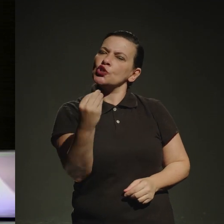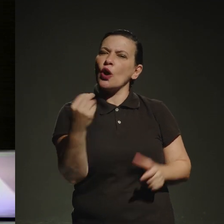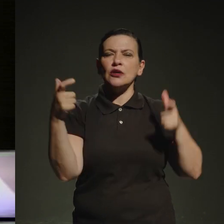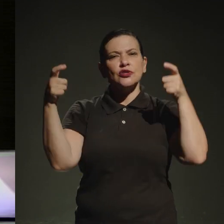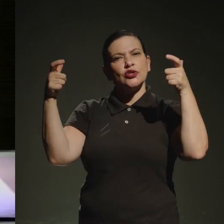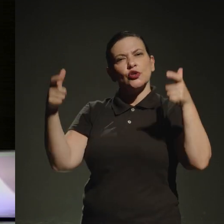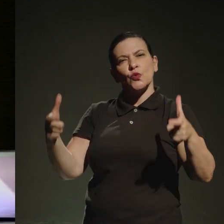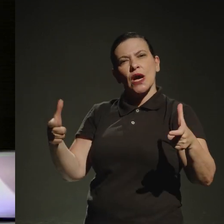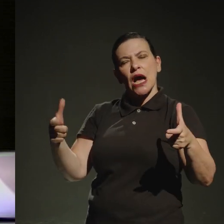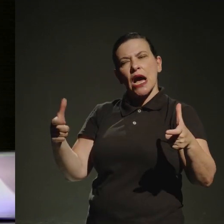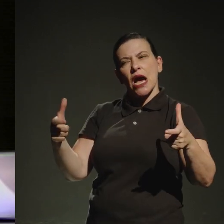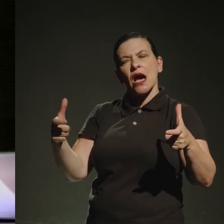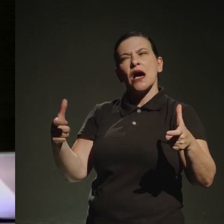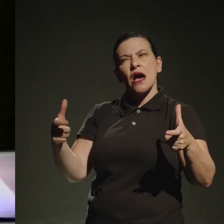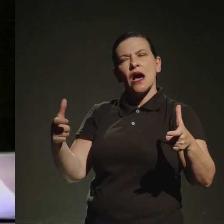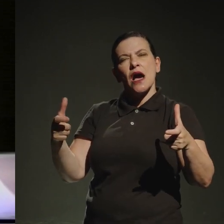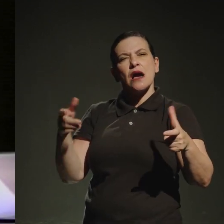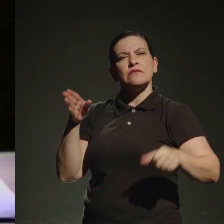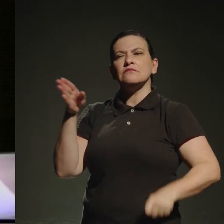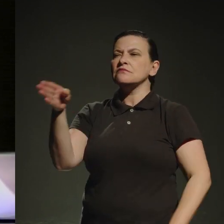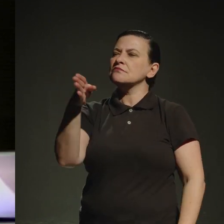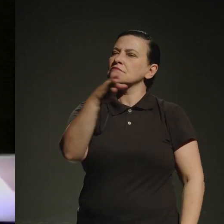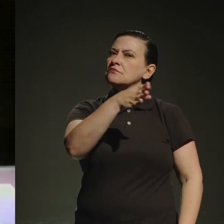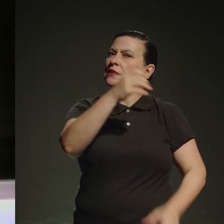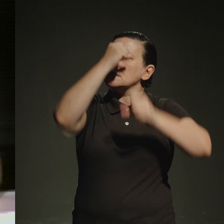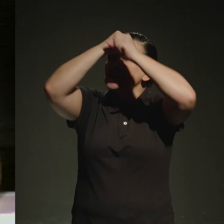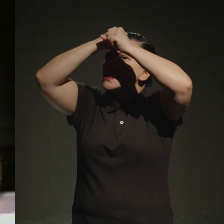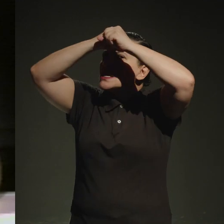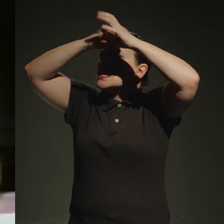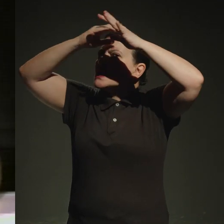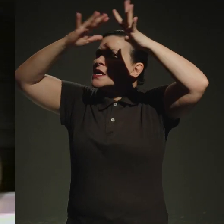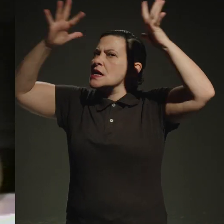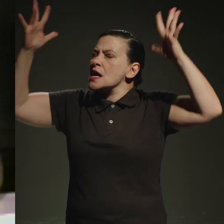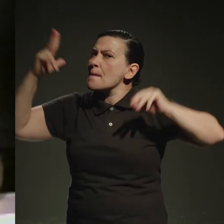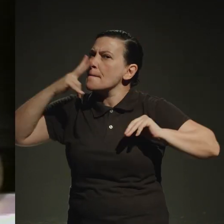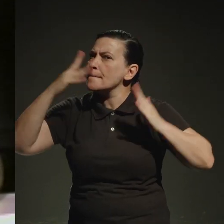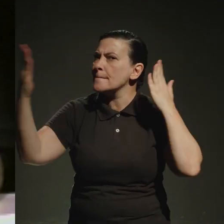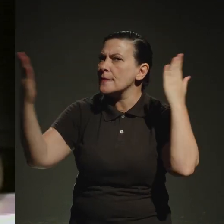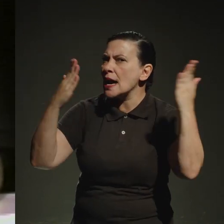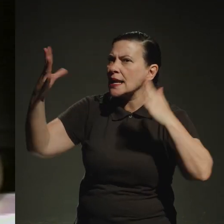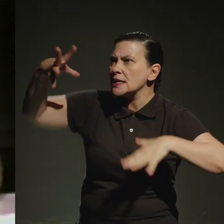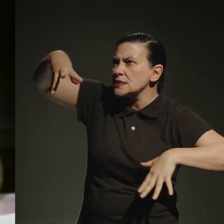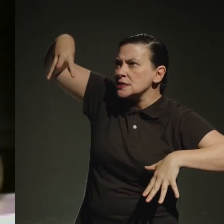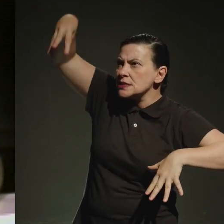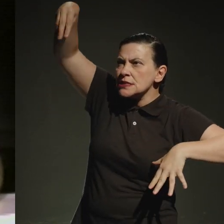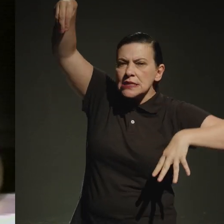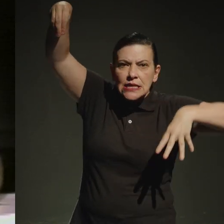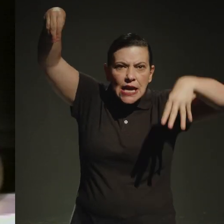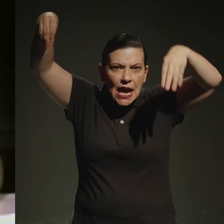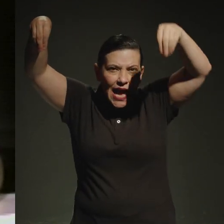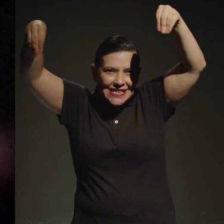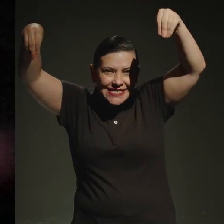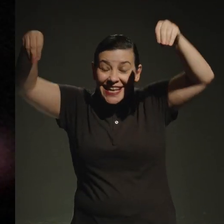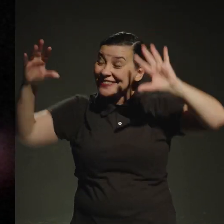entrando no pátio de um castelo e vai cumprimentando a todos, muito amável, simpático, com algumas expressões em